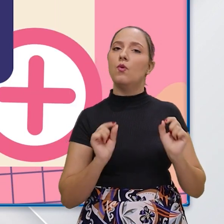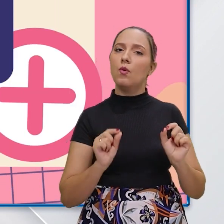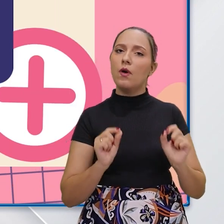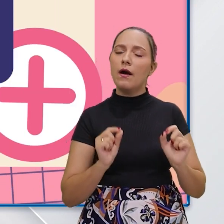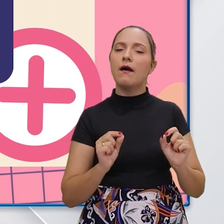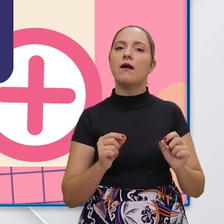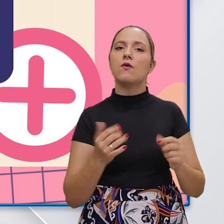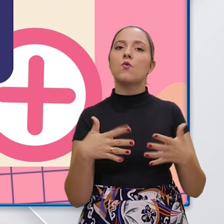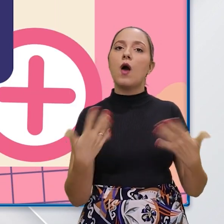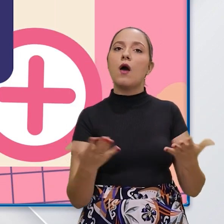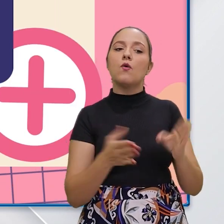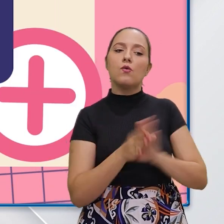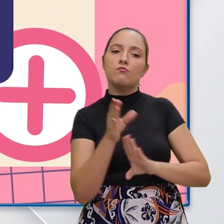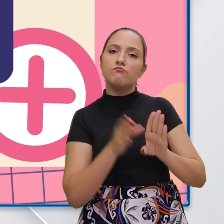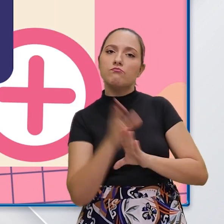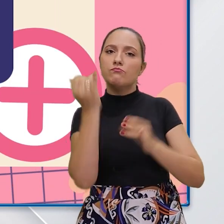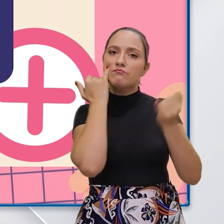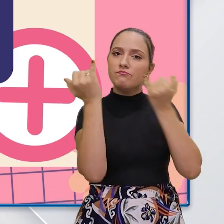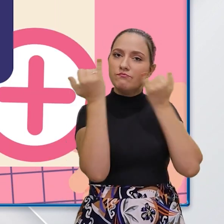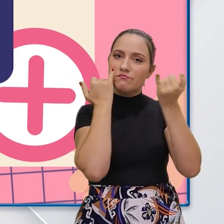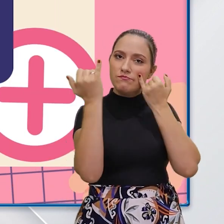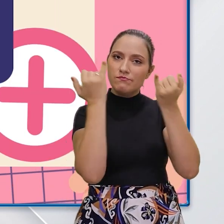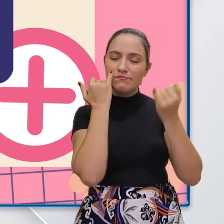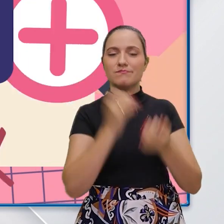Terceiro, instruções.